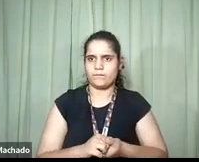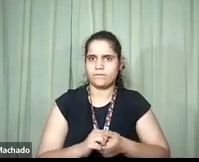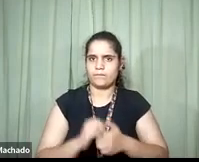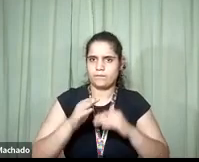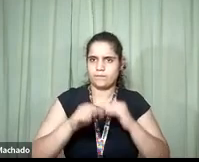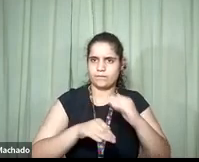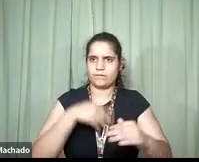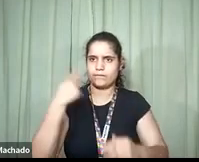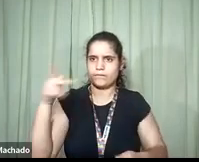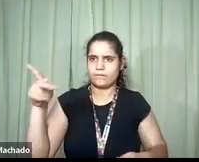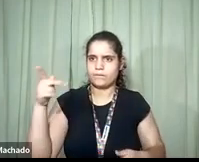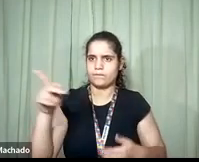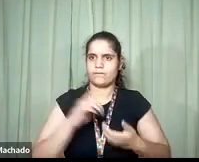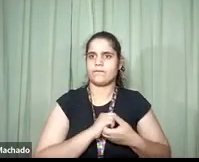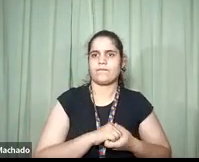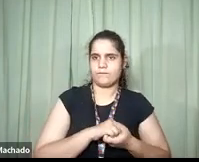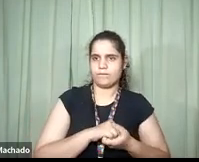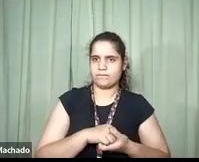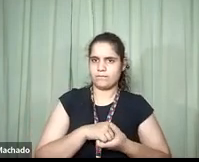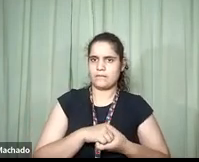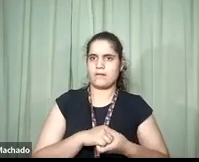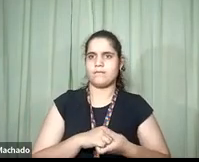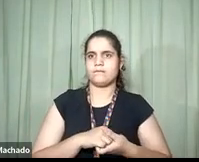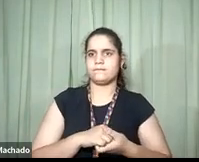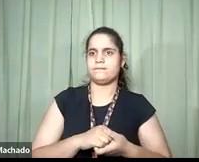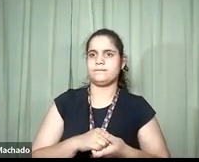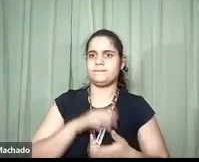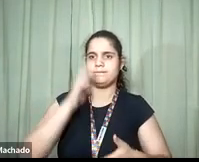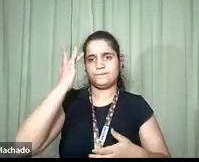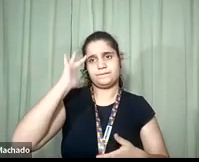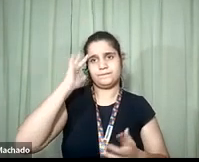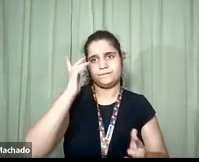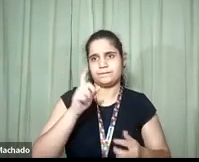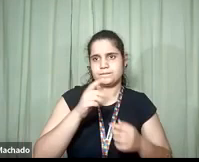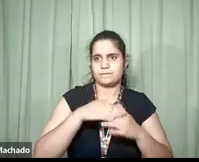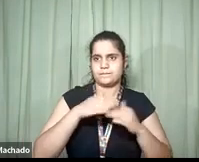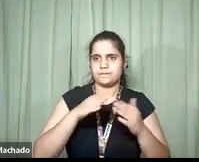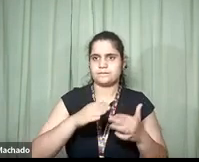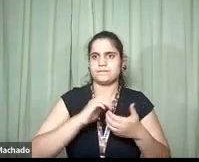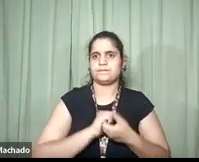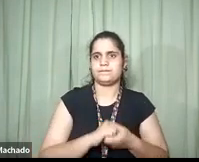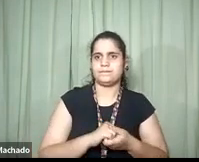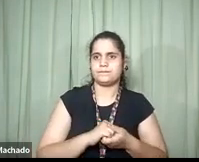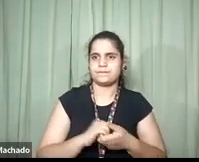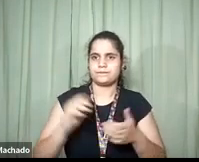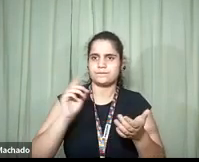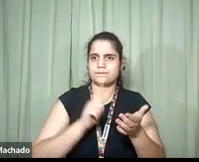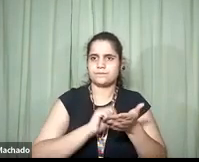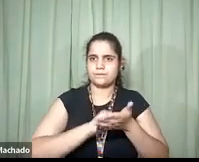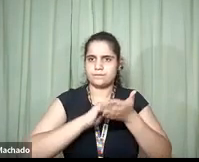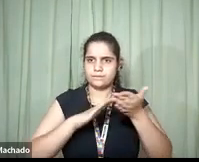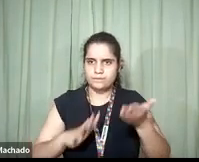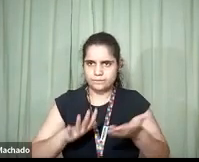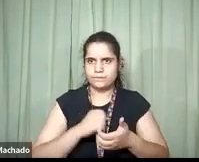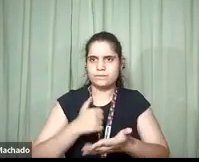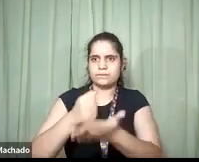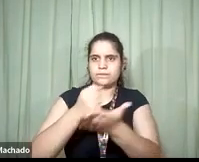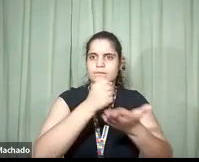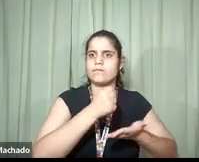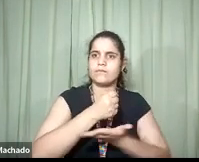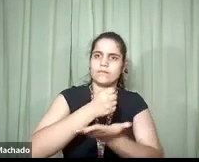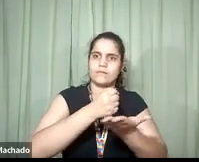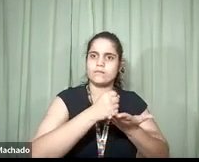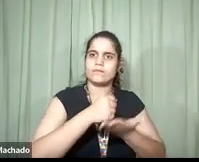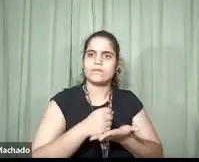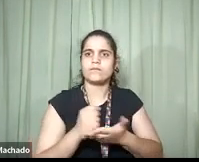dela. E assim, eu acho que quanto mais propagarmos conteúdo baseado em evidências, assim